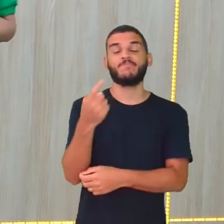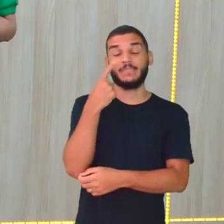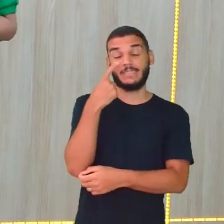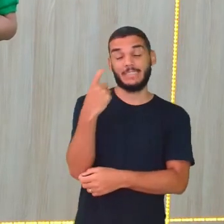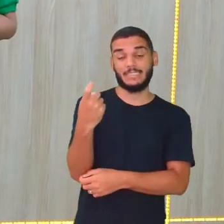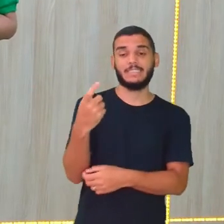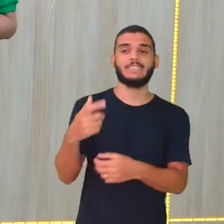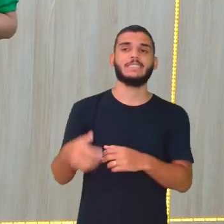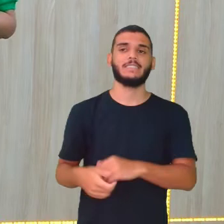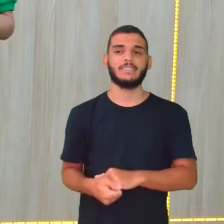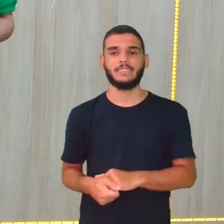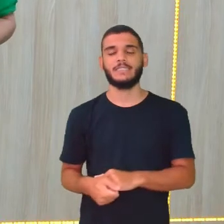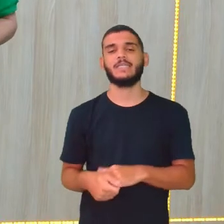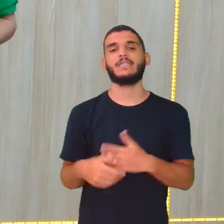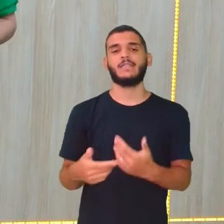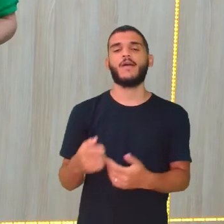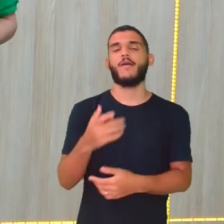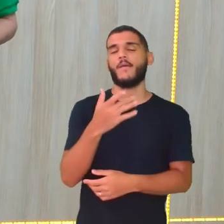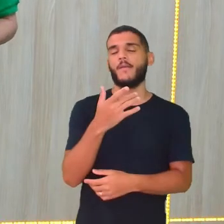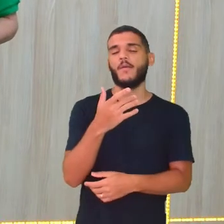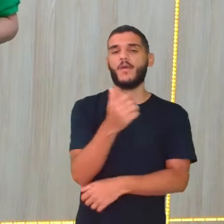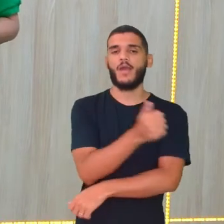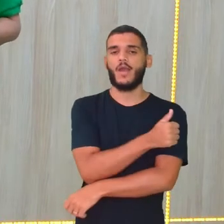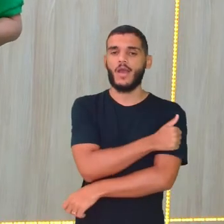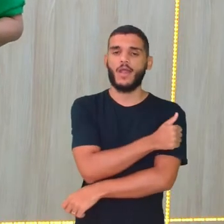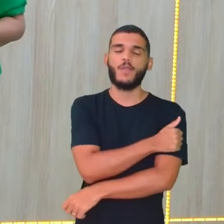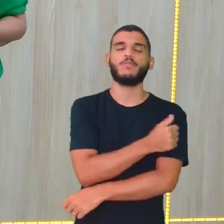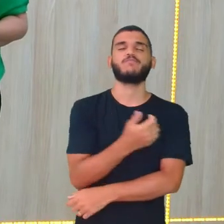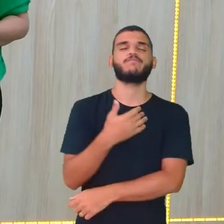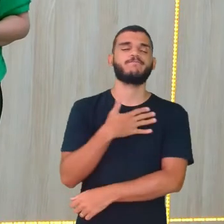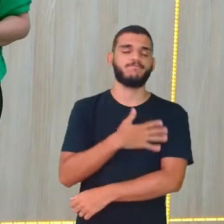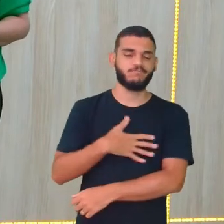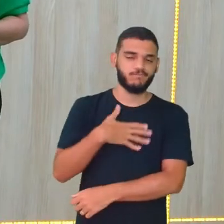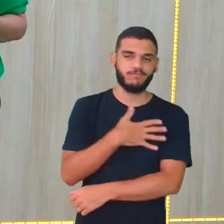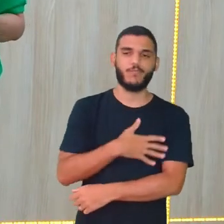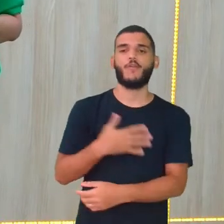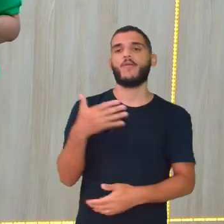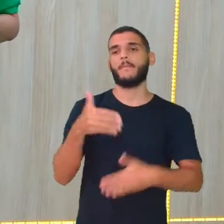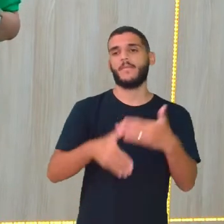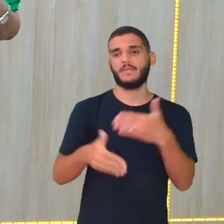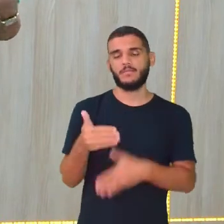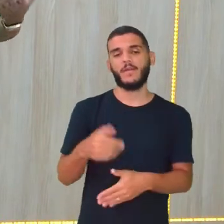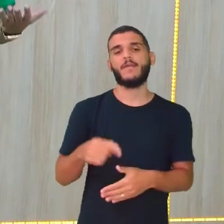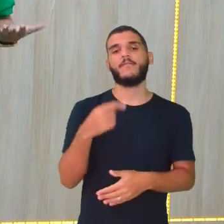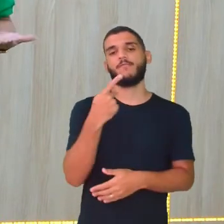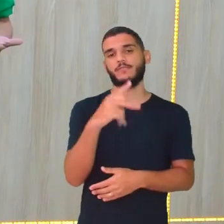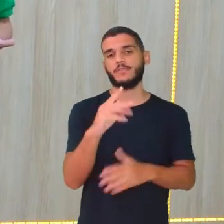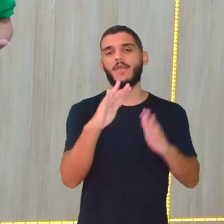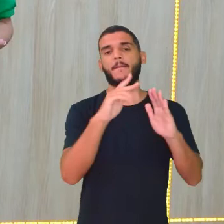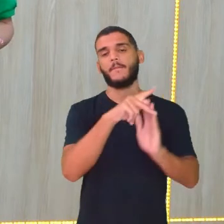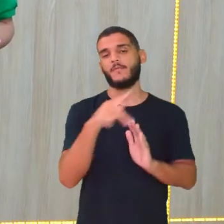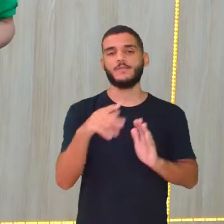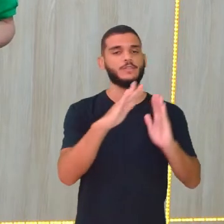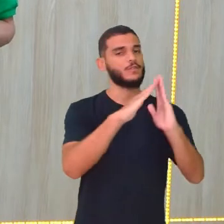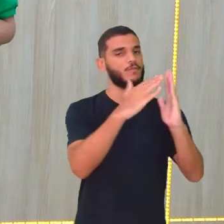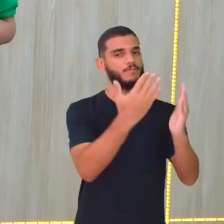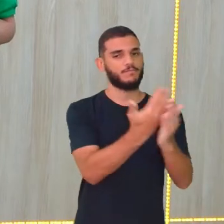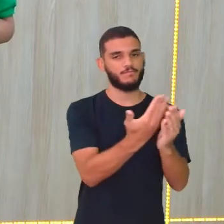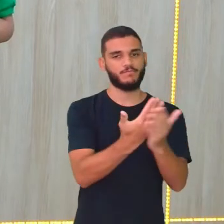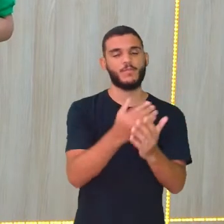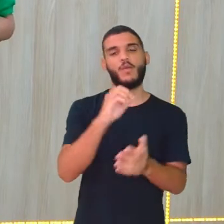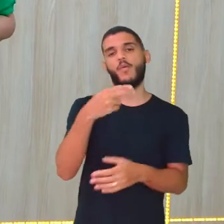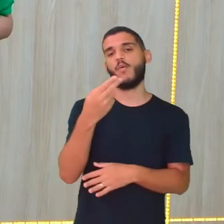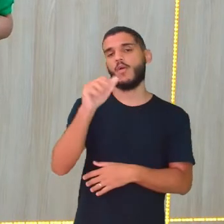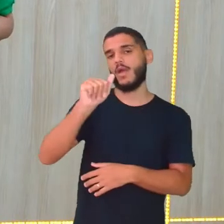chamativos, eles gostam de fazer. Então, você, professor da sala regular, professor da sala do